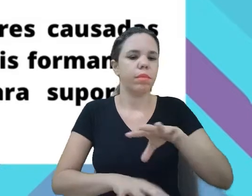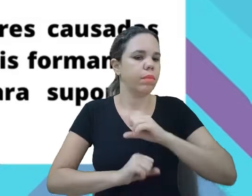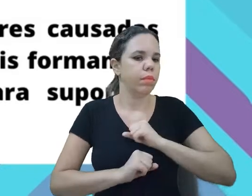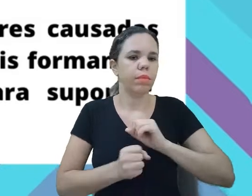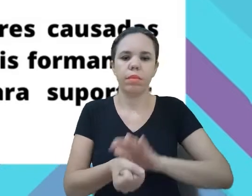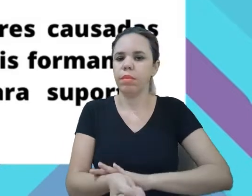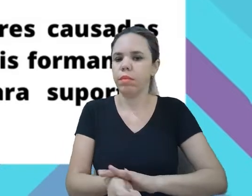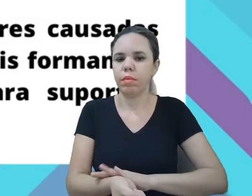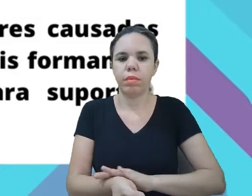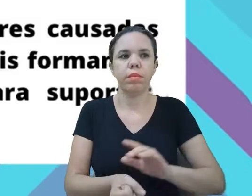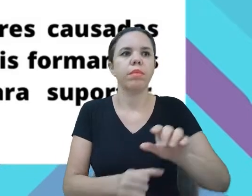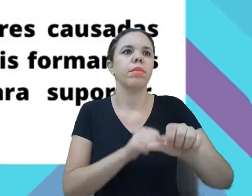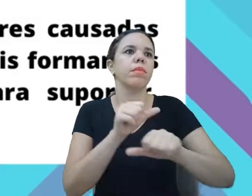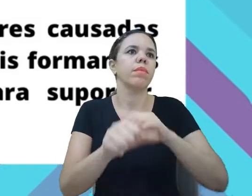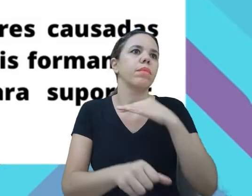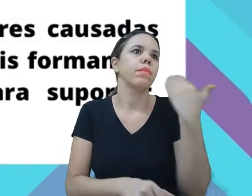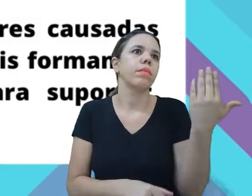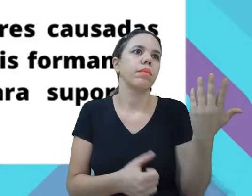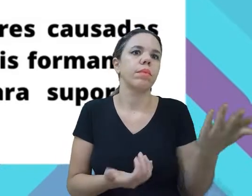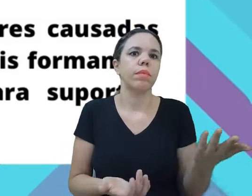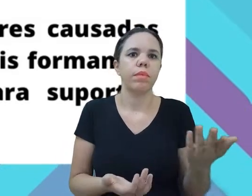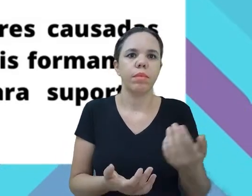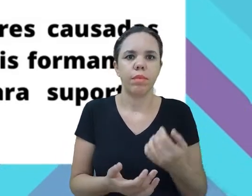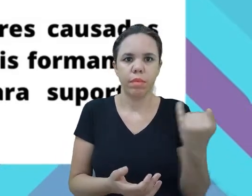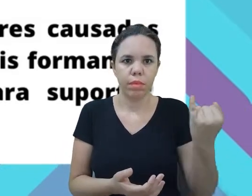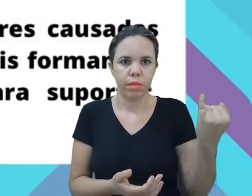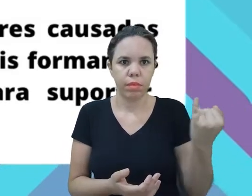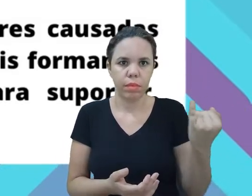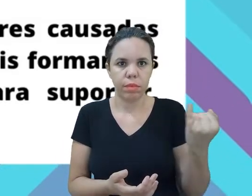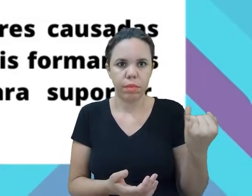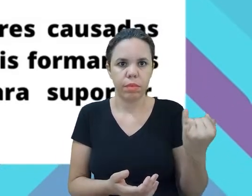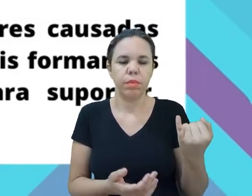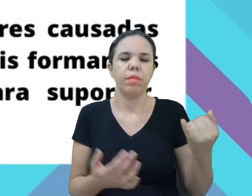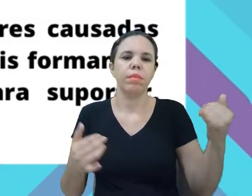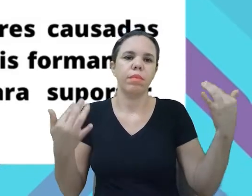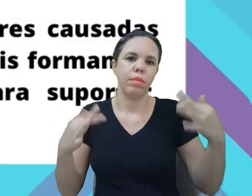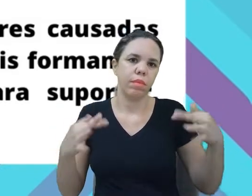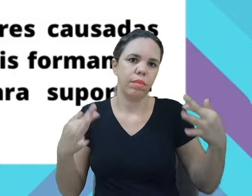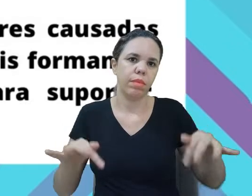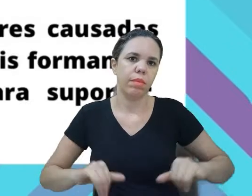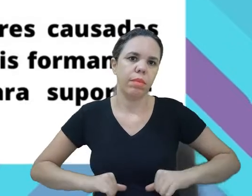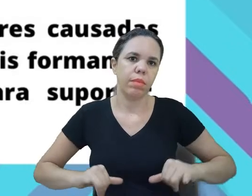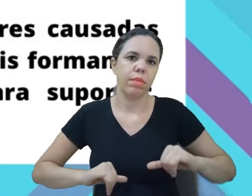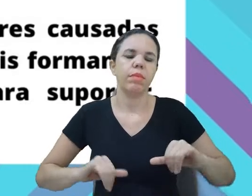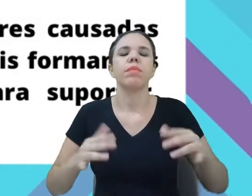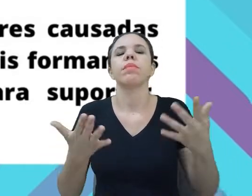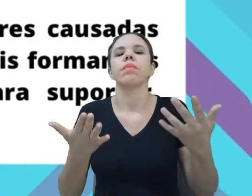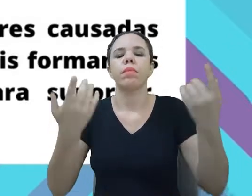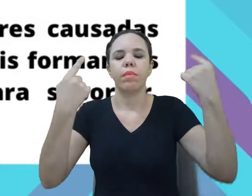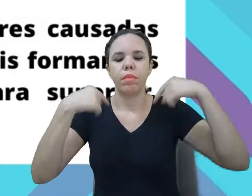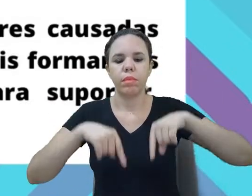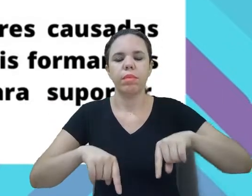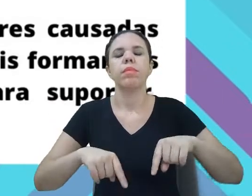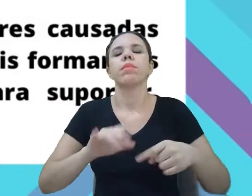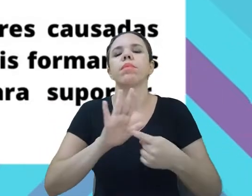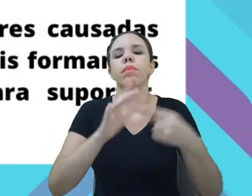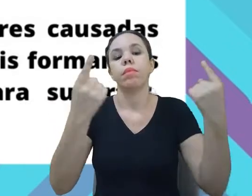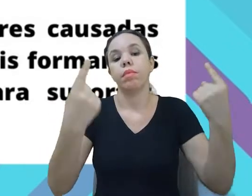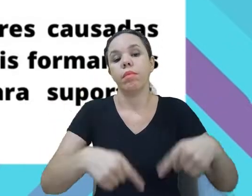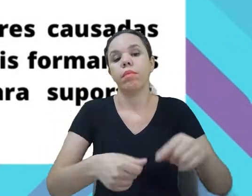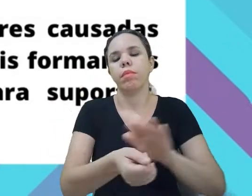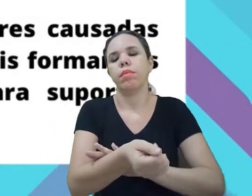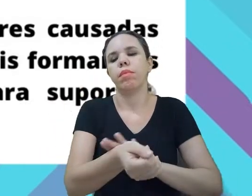não enfrentar o estresse, caminhará para a morte. Daí a importância da dor como uma resposta positiva do